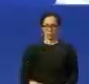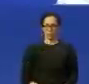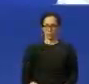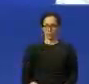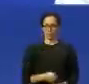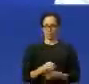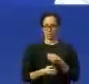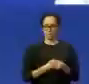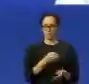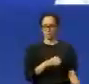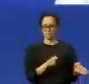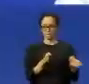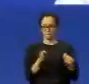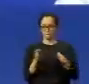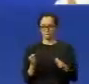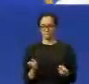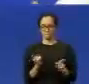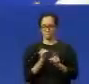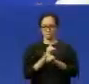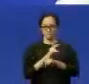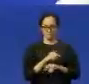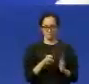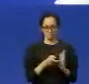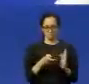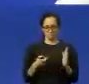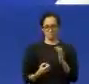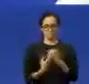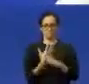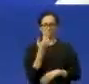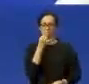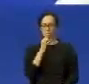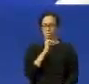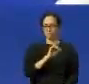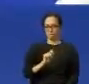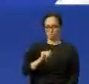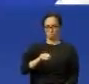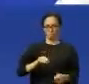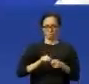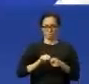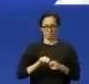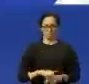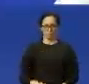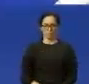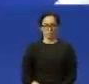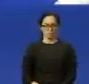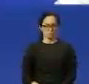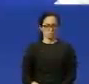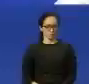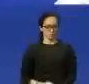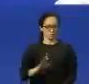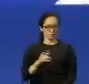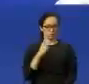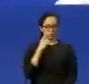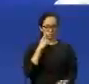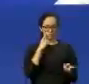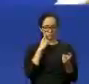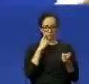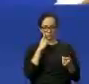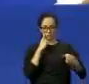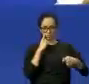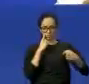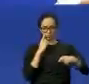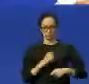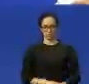envolve o processo de transmissão, de produção de energia elétrica a partir de turbinas eólicas, não é? Basta você perceber